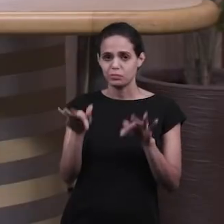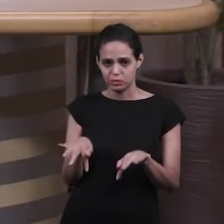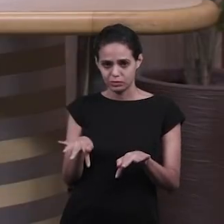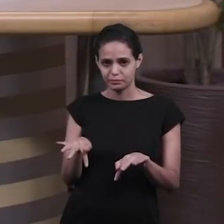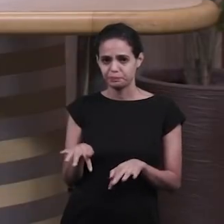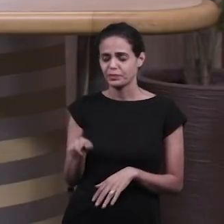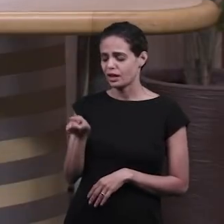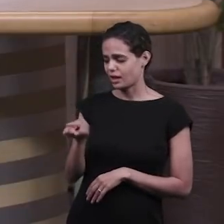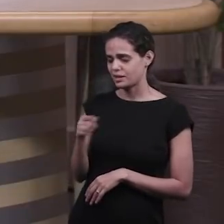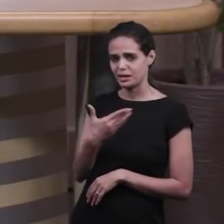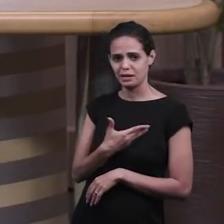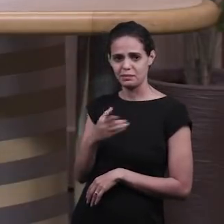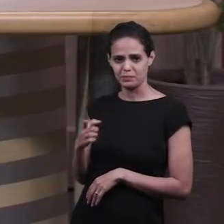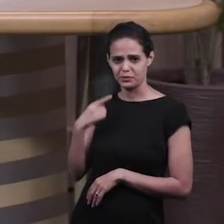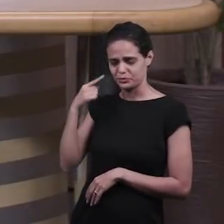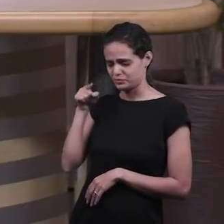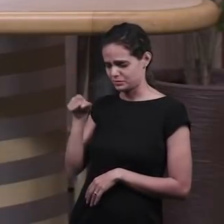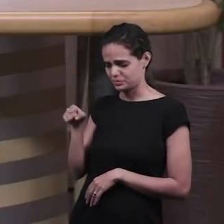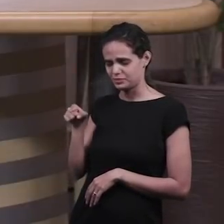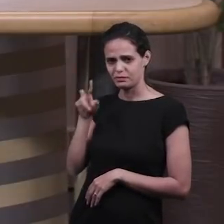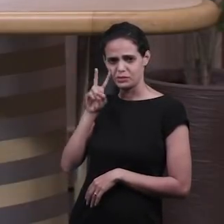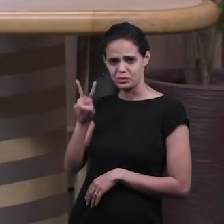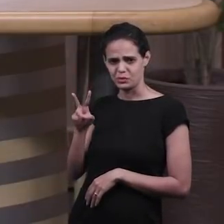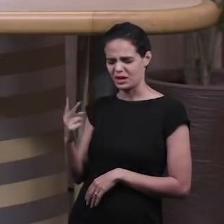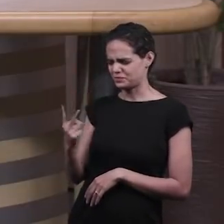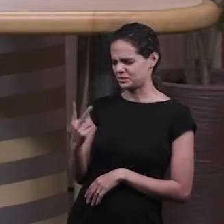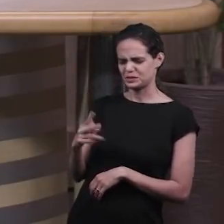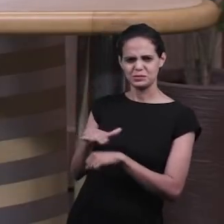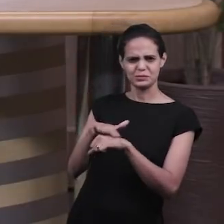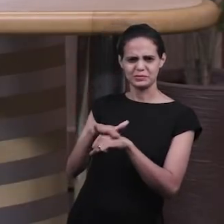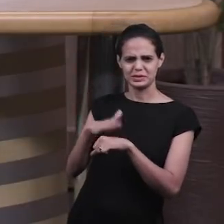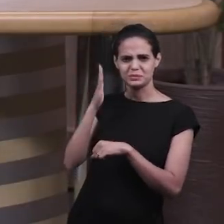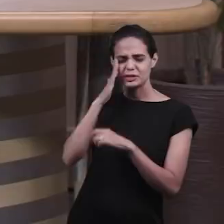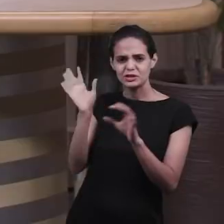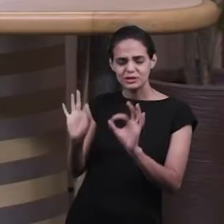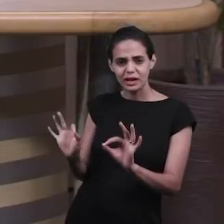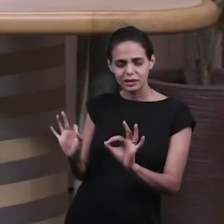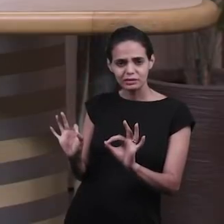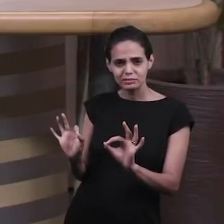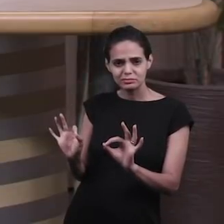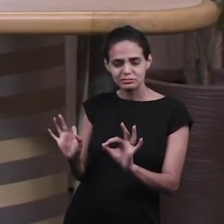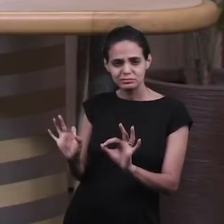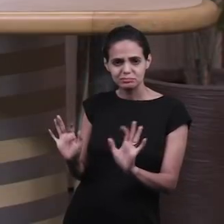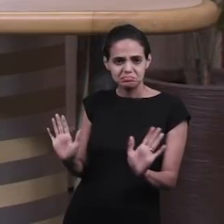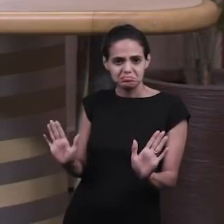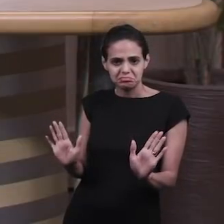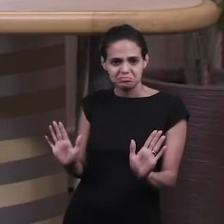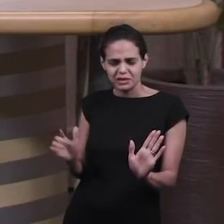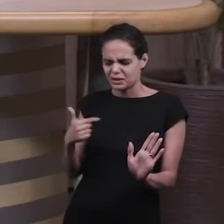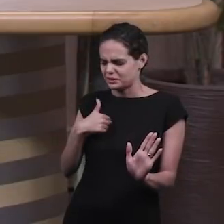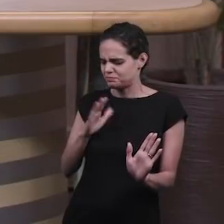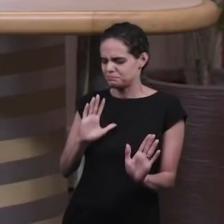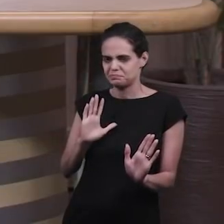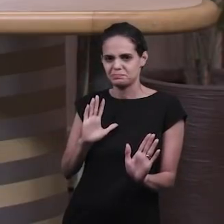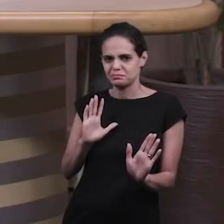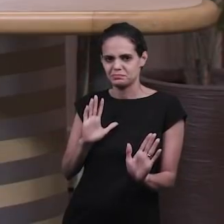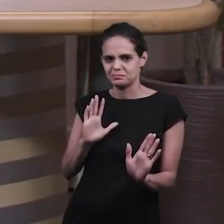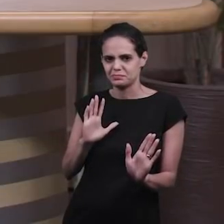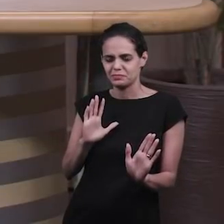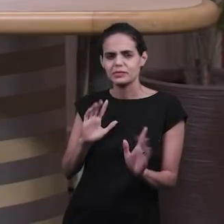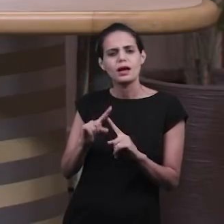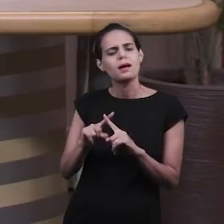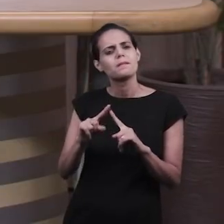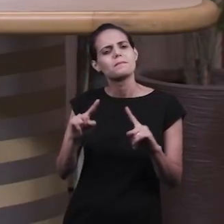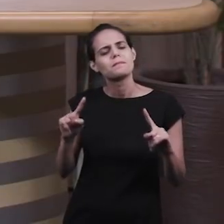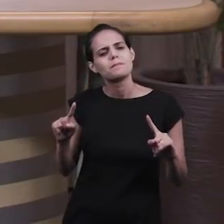pro advogado e disse assim: olha, eu não entendi nada que vocês falaram aí. Isso aí não é pra mim, não. Mas eu queria dar